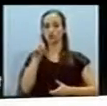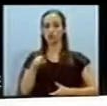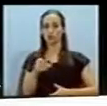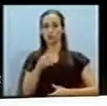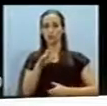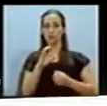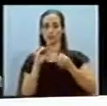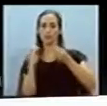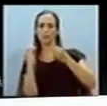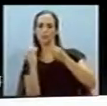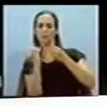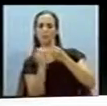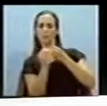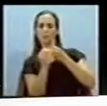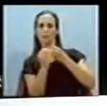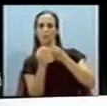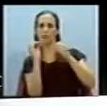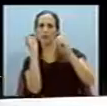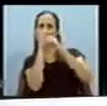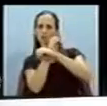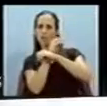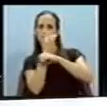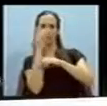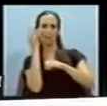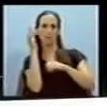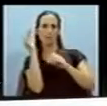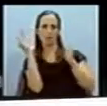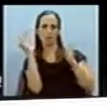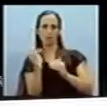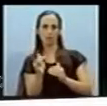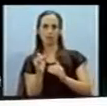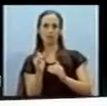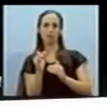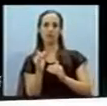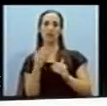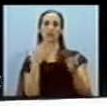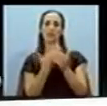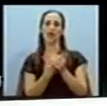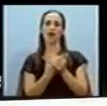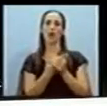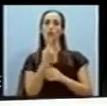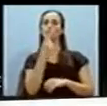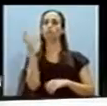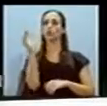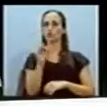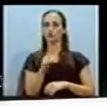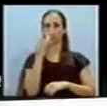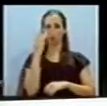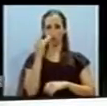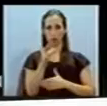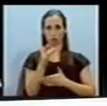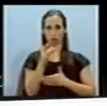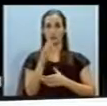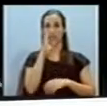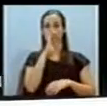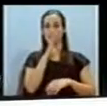um mini eclipse no brilho dessa estrela, correspondendo a cerca de 1% do brilho total da estrela. Ou seja, quando passa um Júpiter à